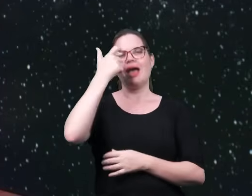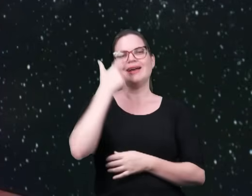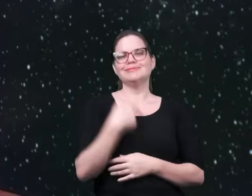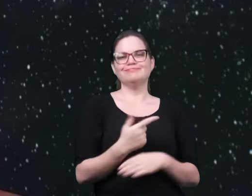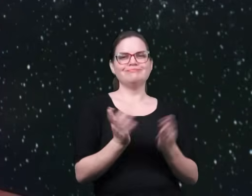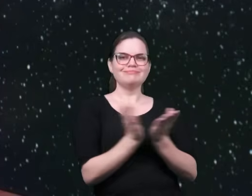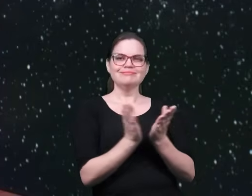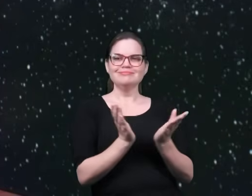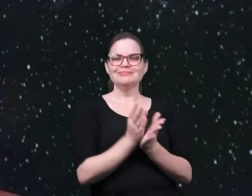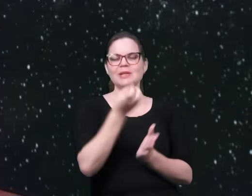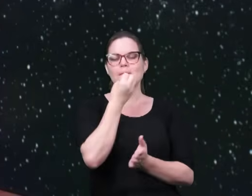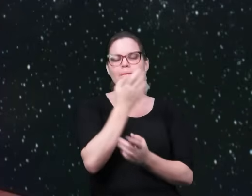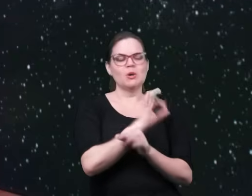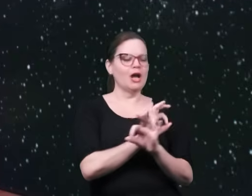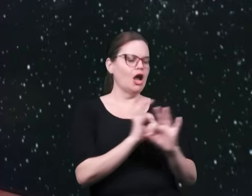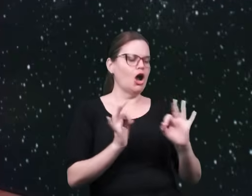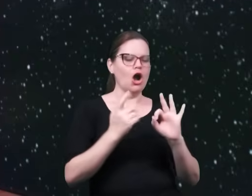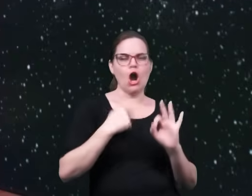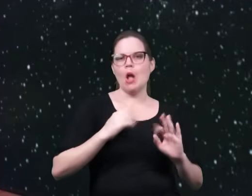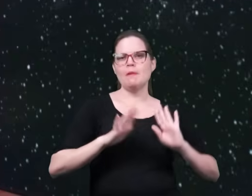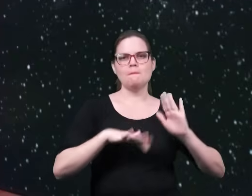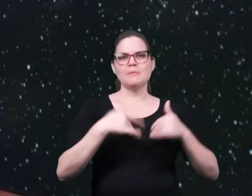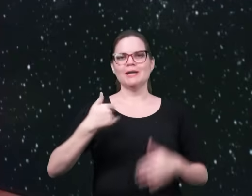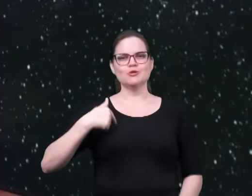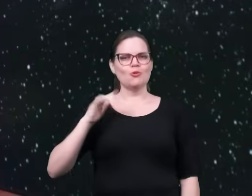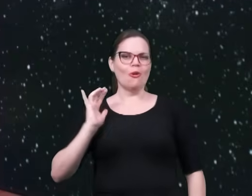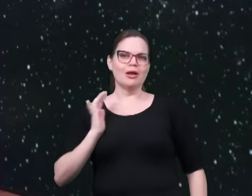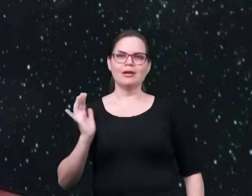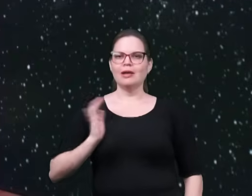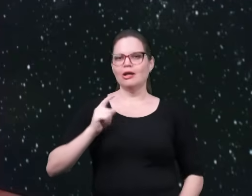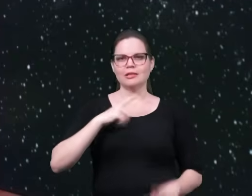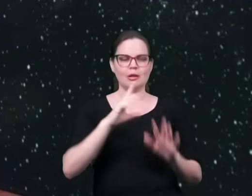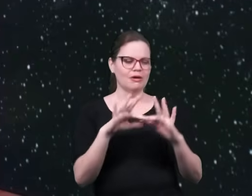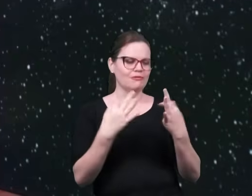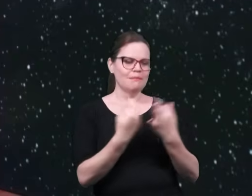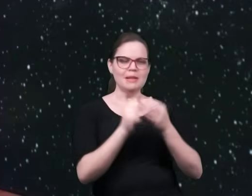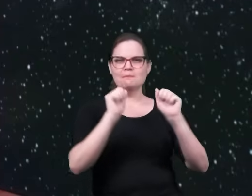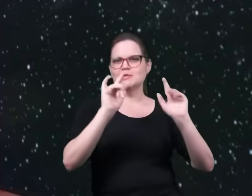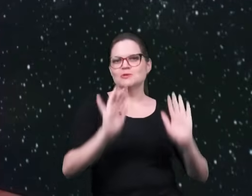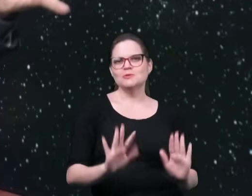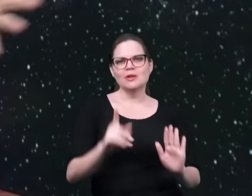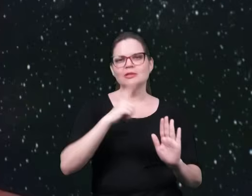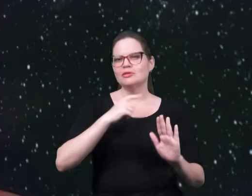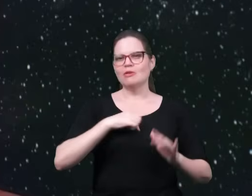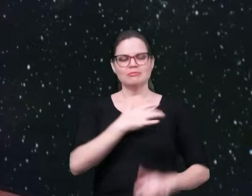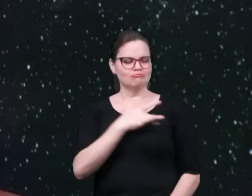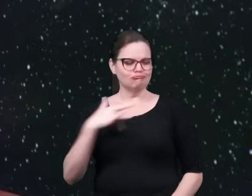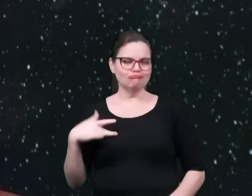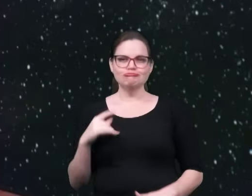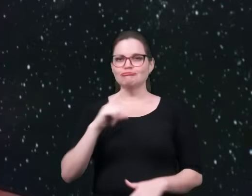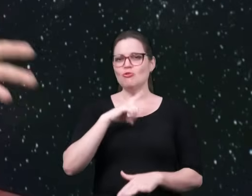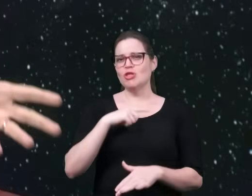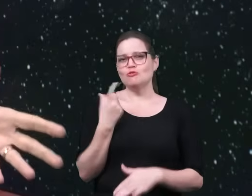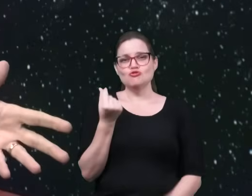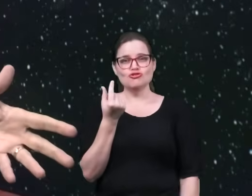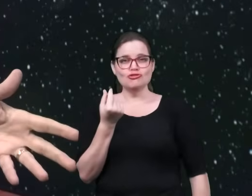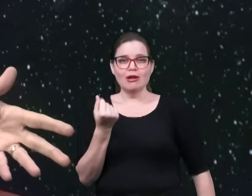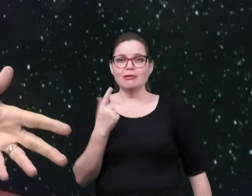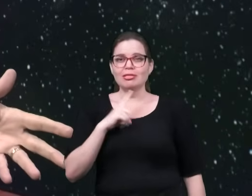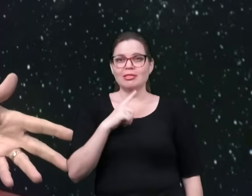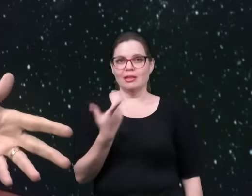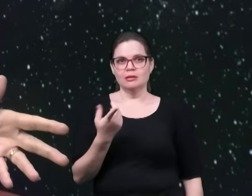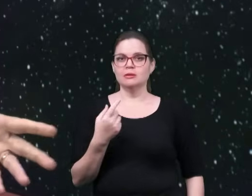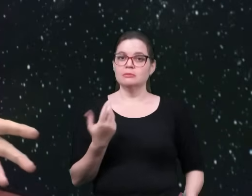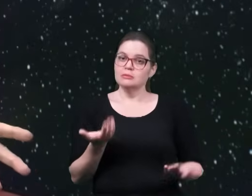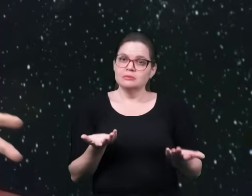minha vida é boa, minha vida é próspera, eu tenho uma família abençoada, eu tenho saúde, eu tenho dinheiro. Que bênção!